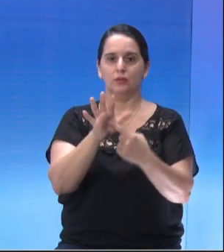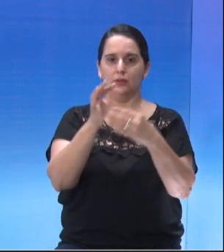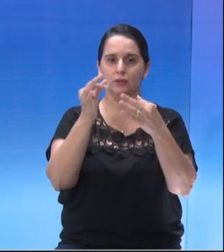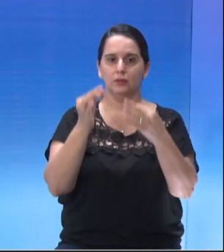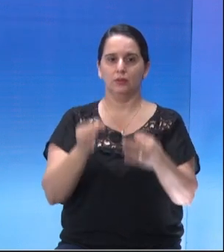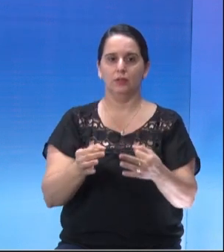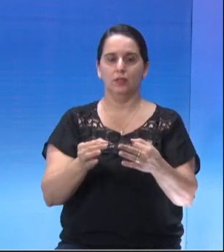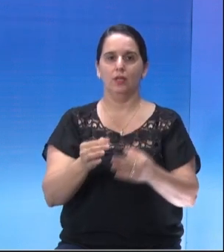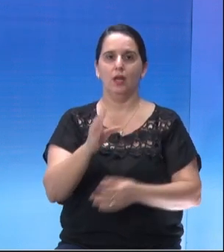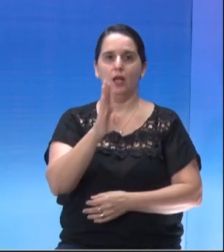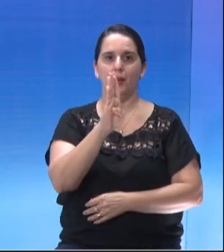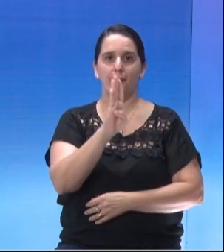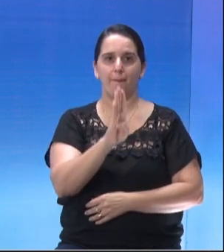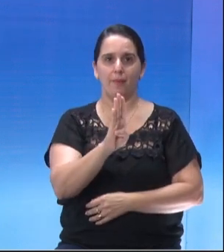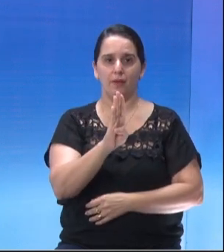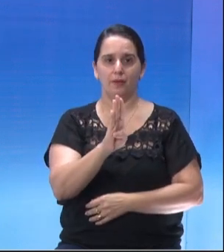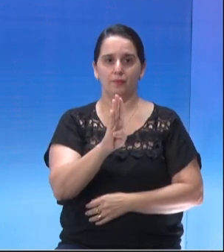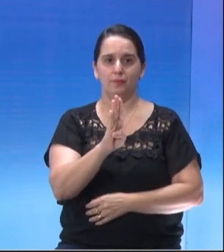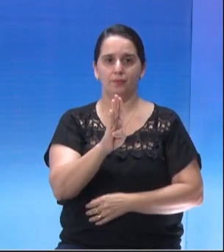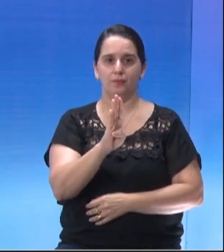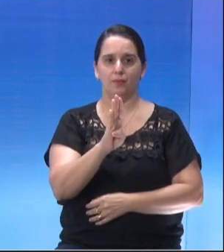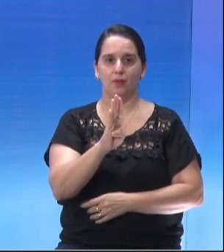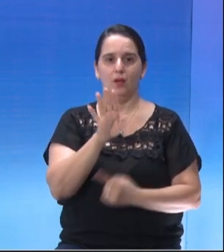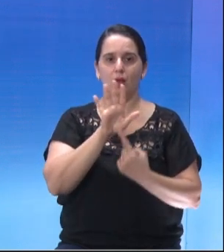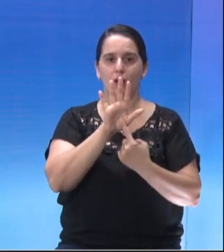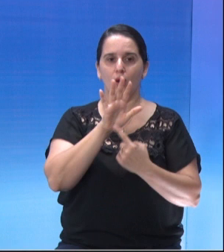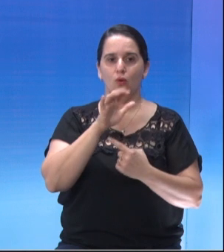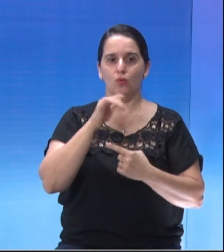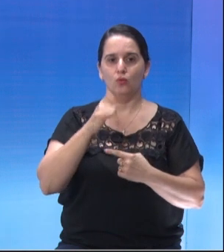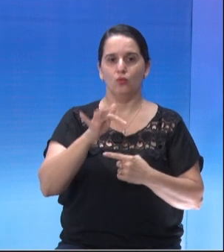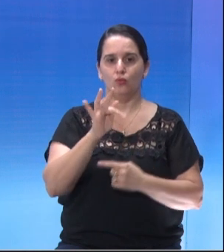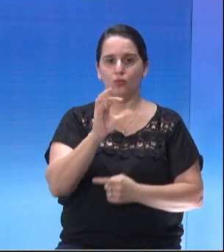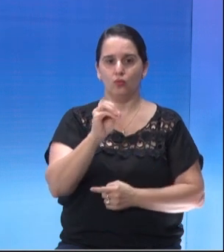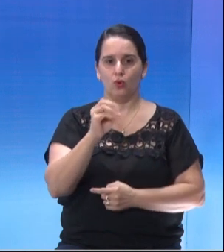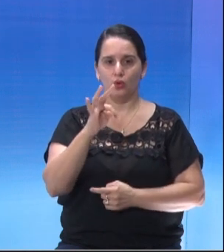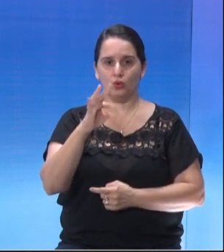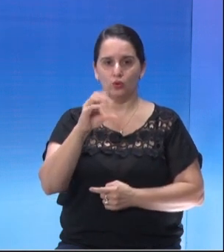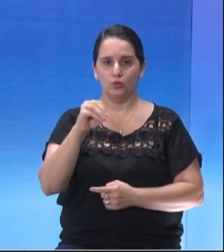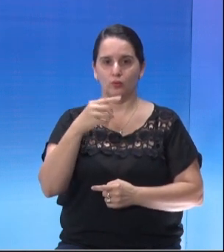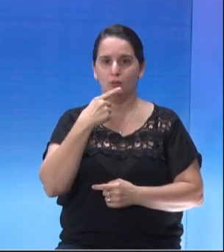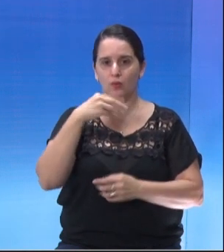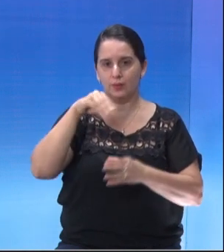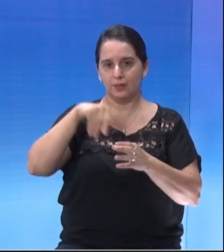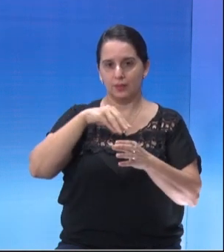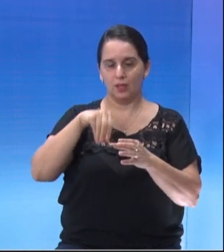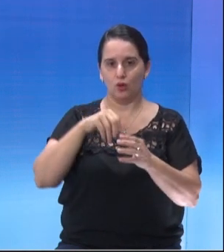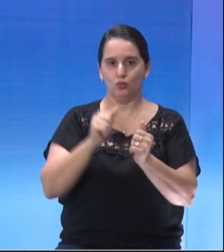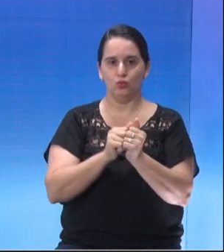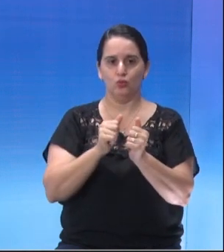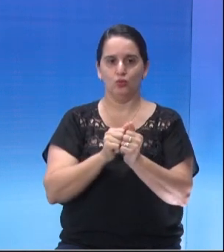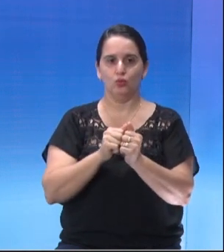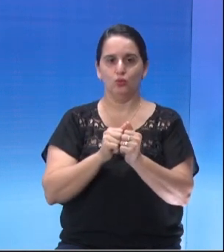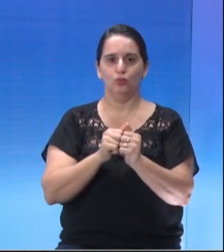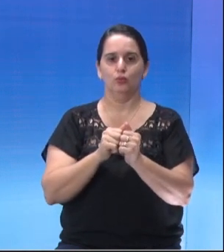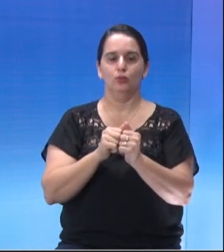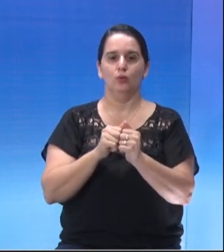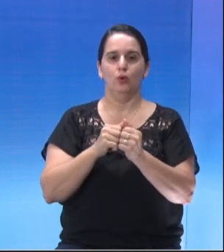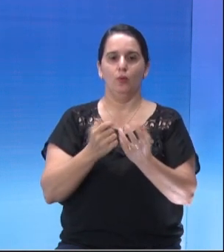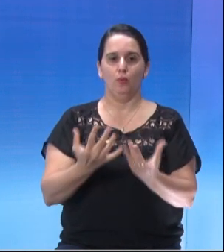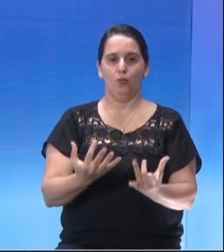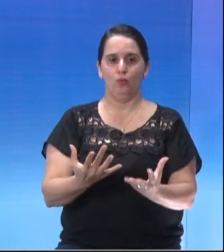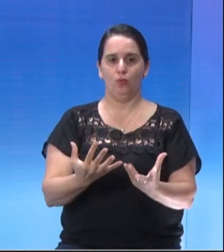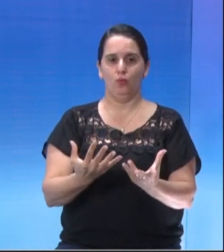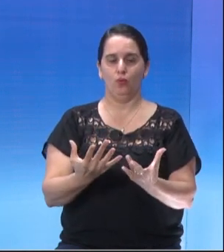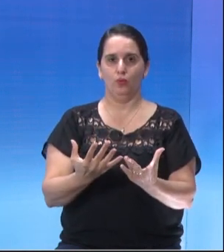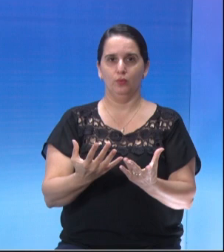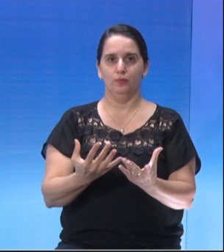esse fenômeno é a alternativa B, emissão de fótons pelo sódio, excitado por causa da